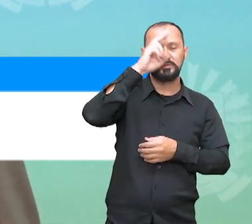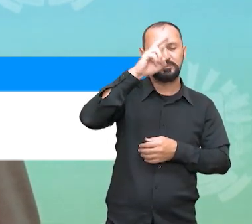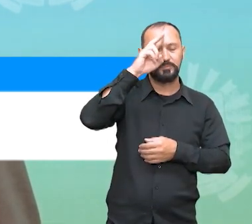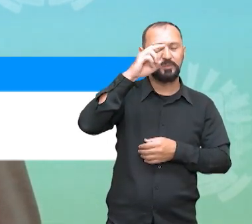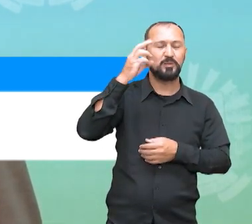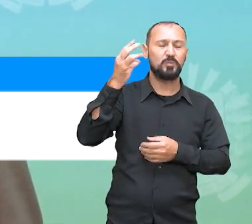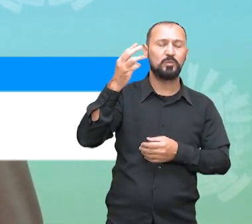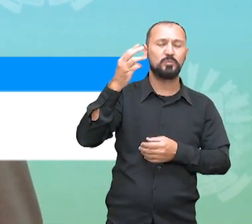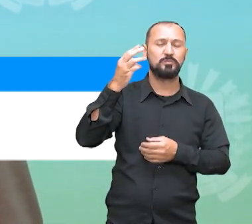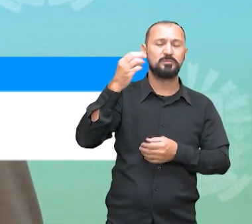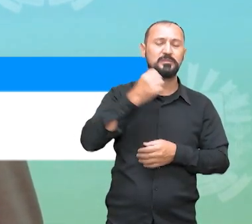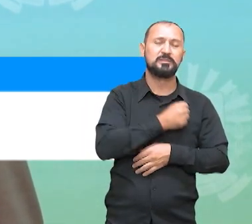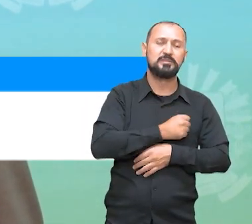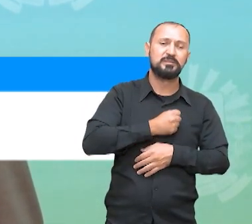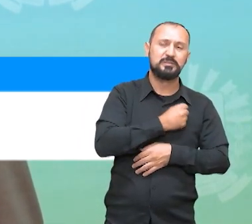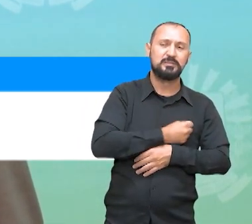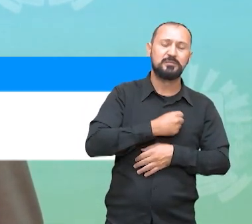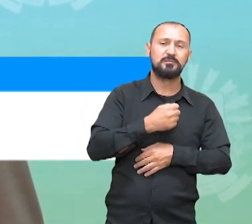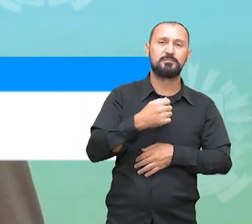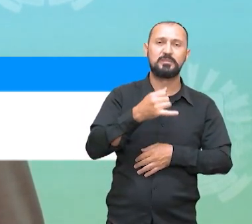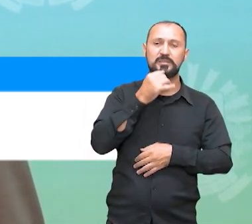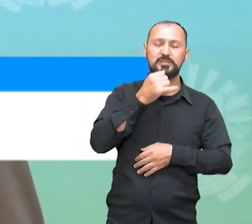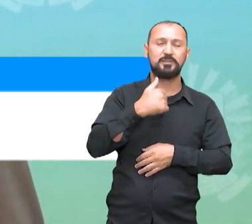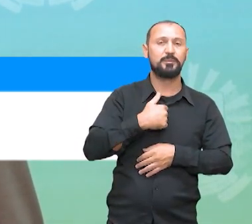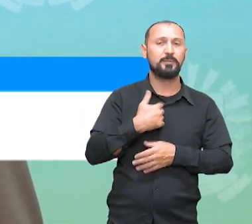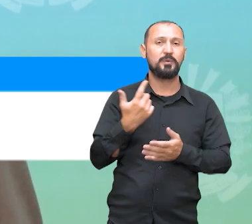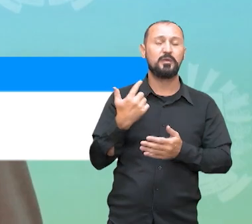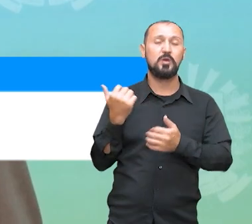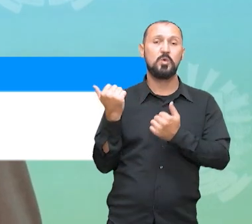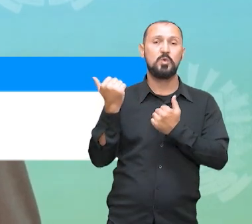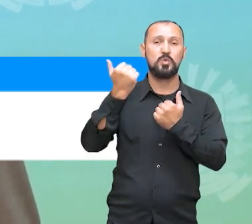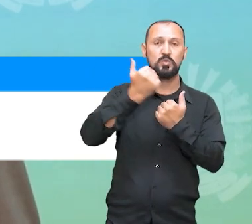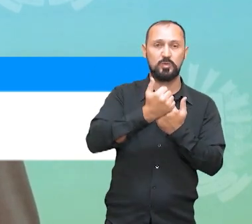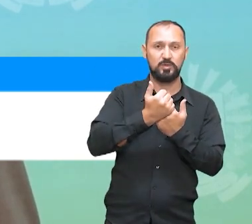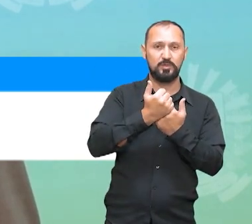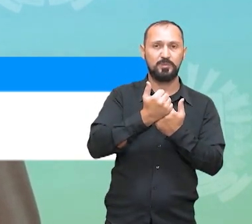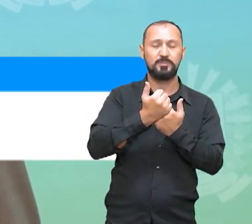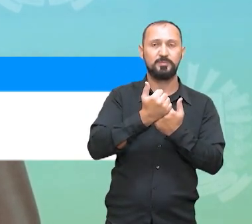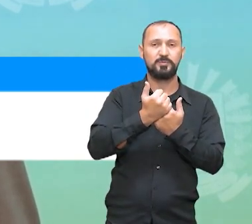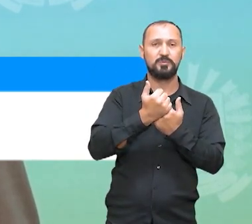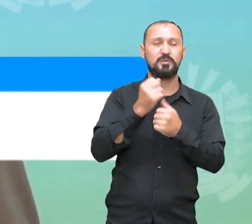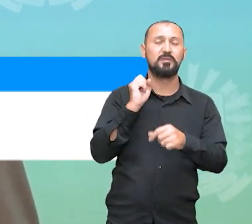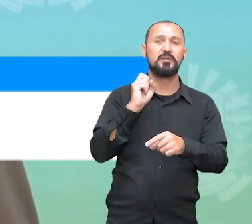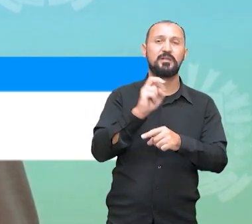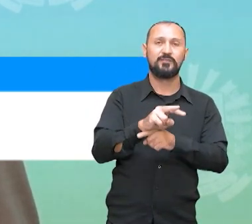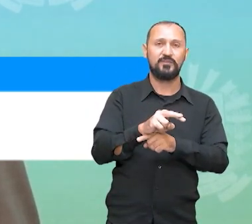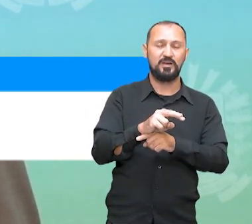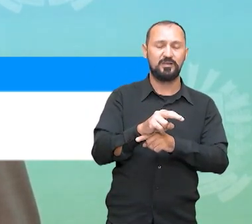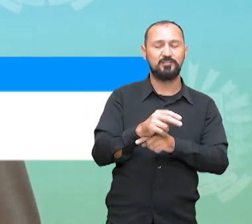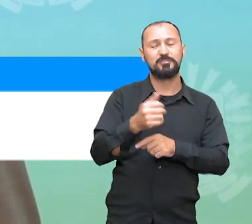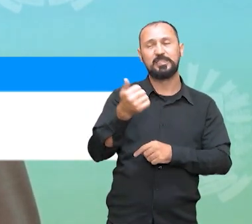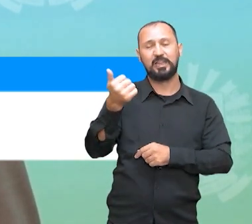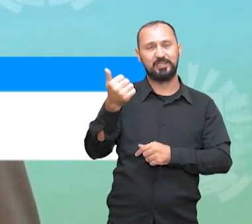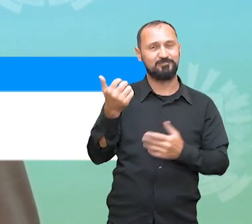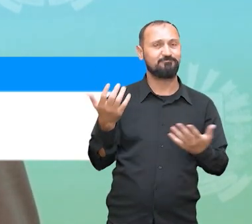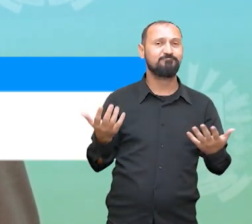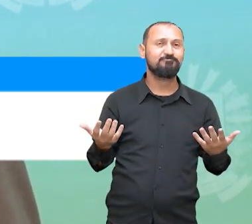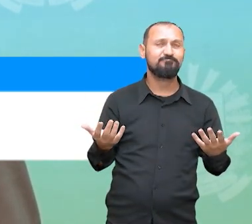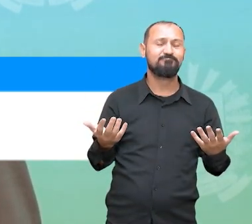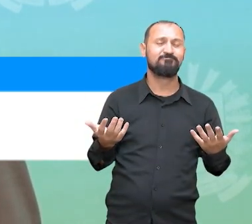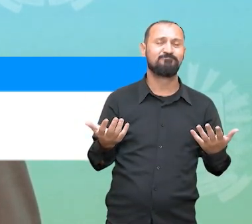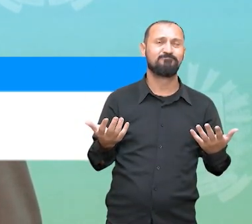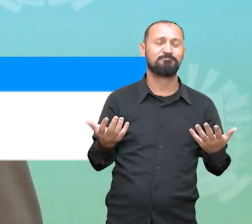com saudade, né? E principalmente no meu caso, que eu acabei entrando na vaga deixada pelo deputado Cabo